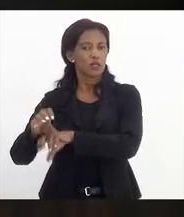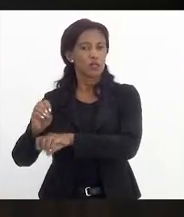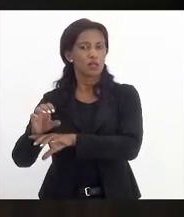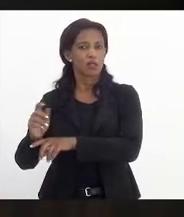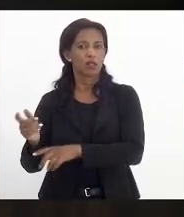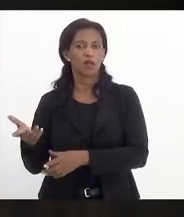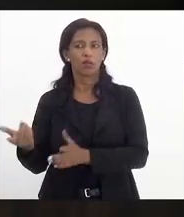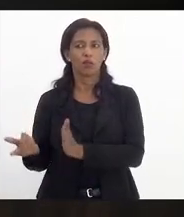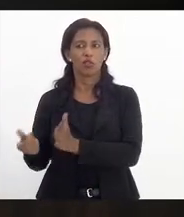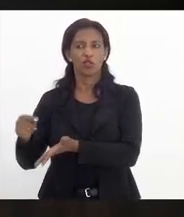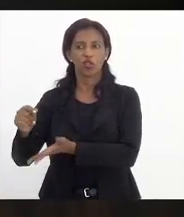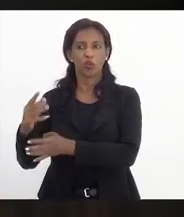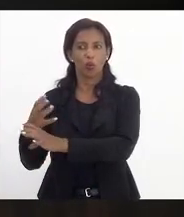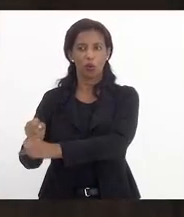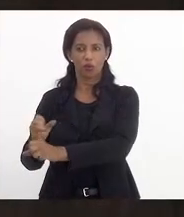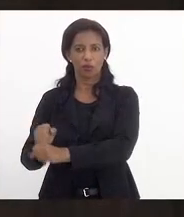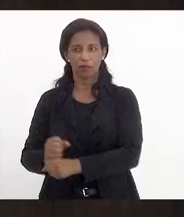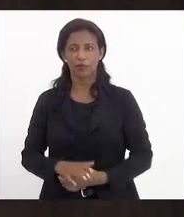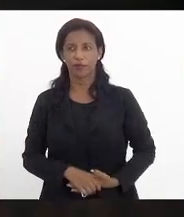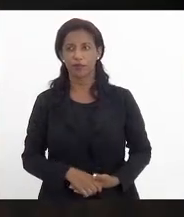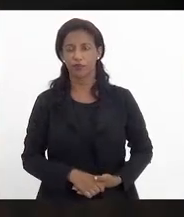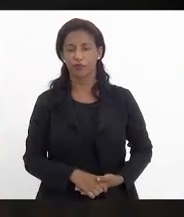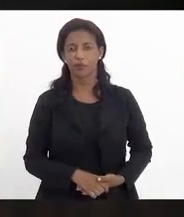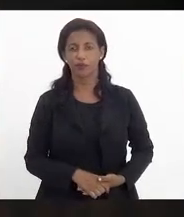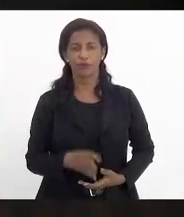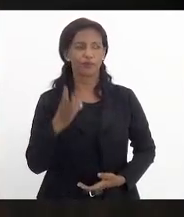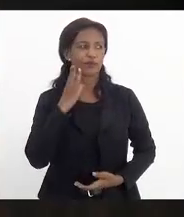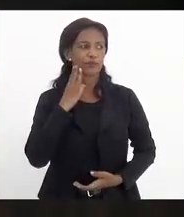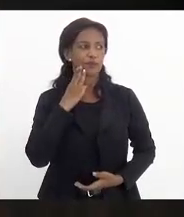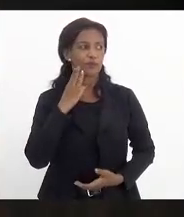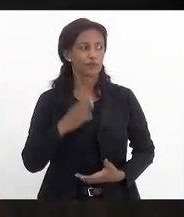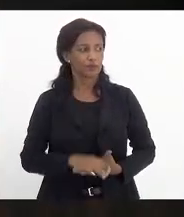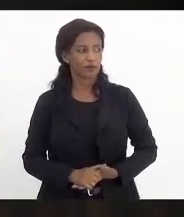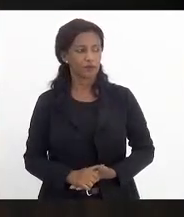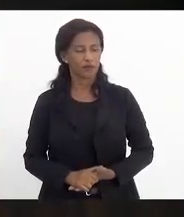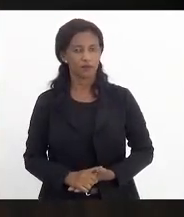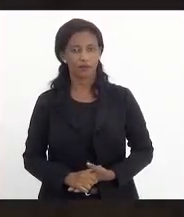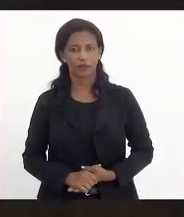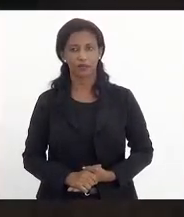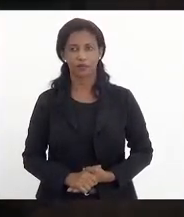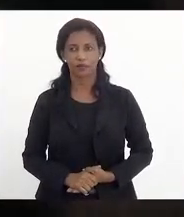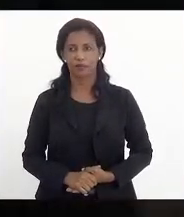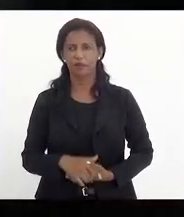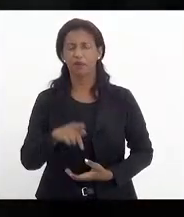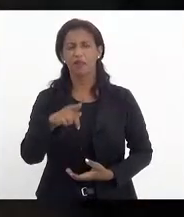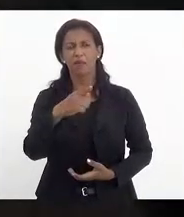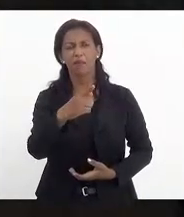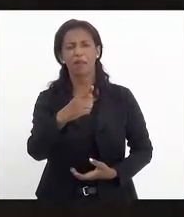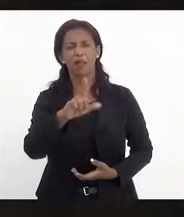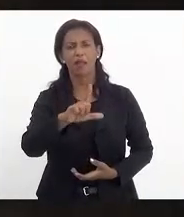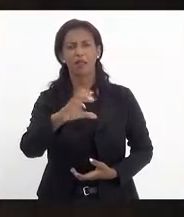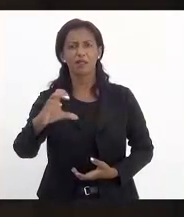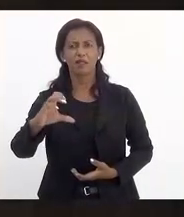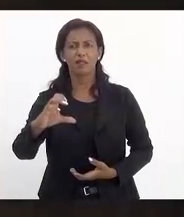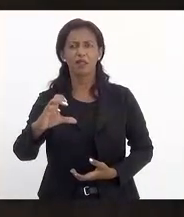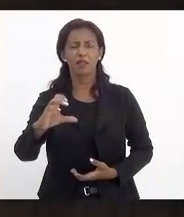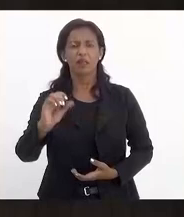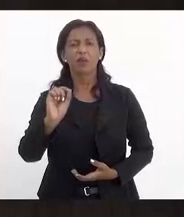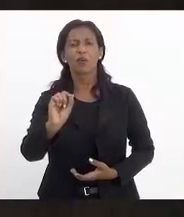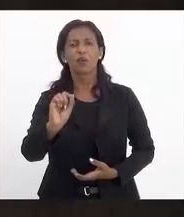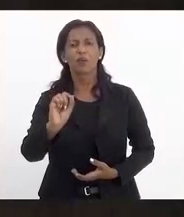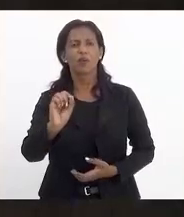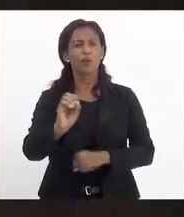e Orçamento. Questão de ordem, presidente. Questão de ordem, deputado Valdeir Carneiro. Esse PLC é o que